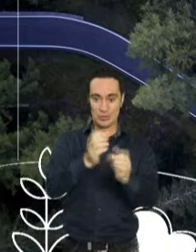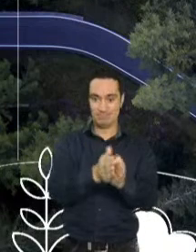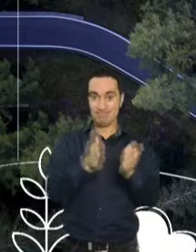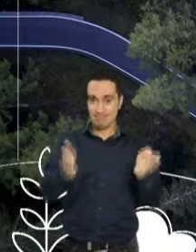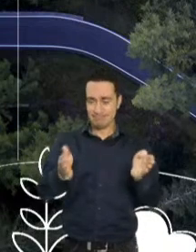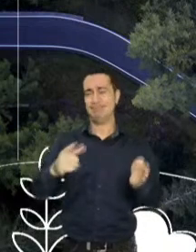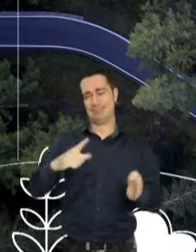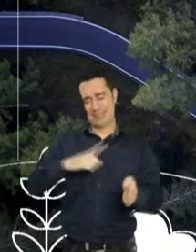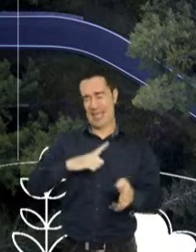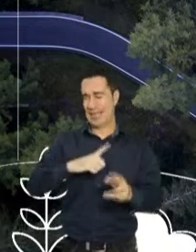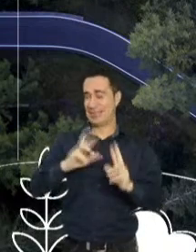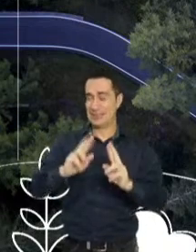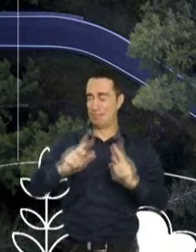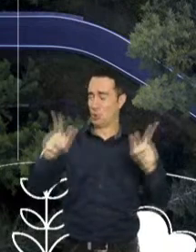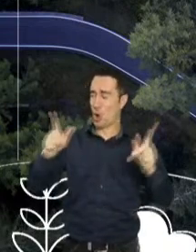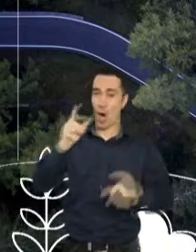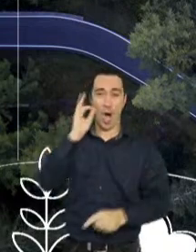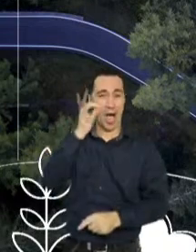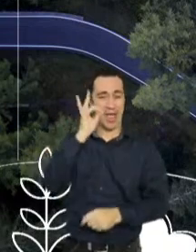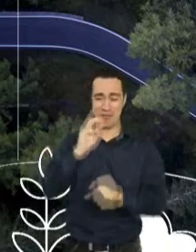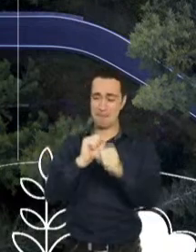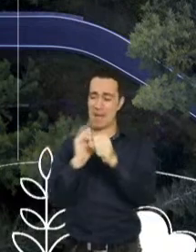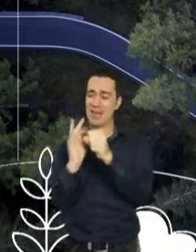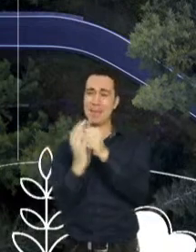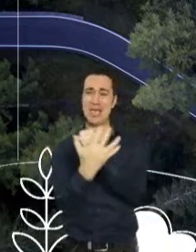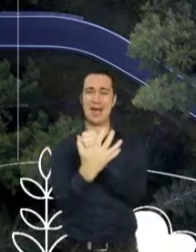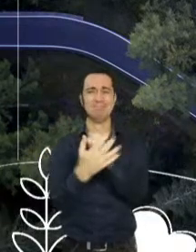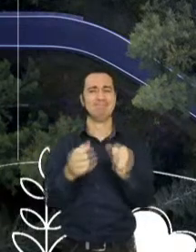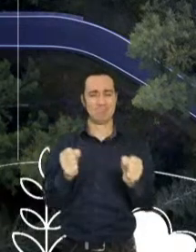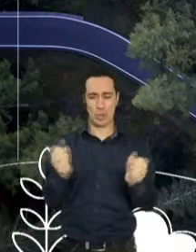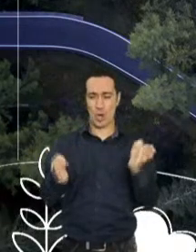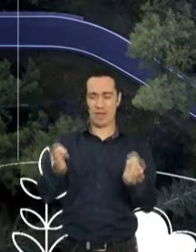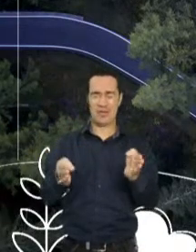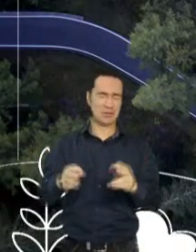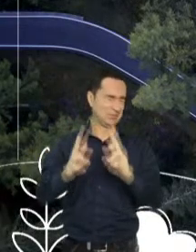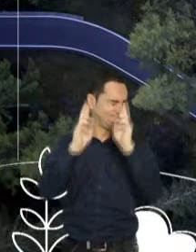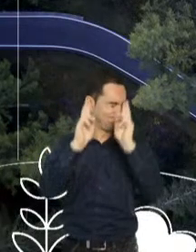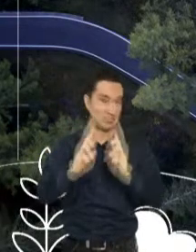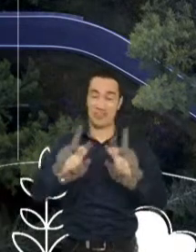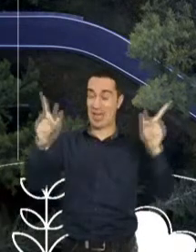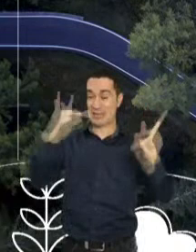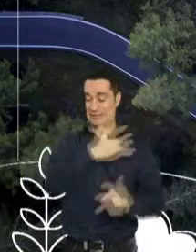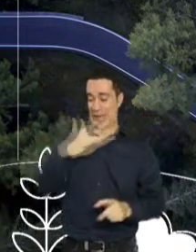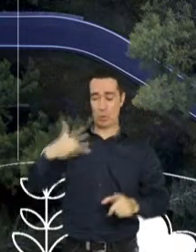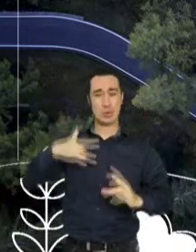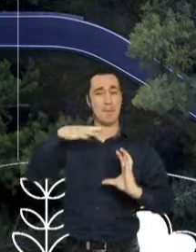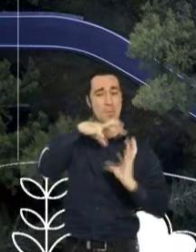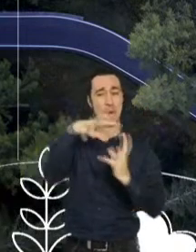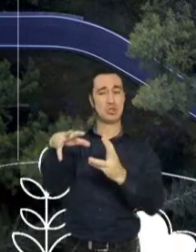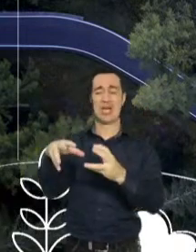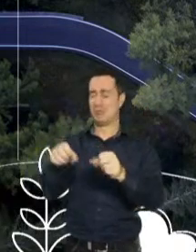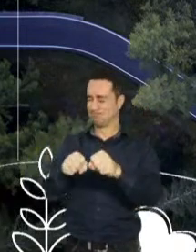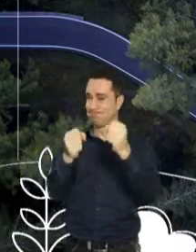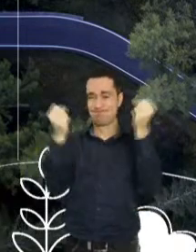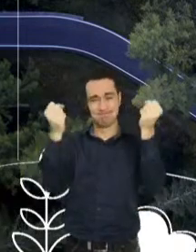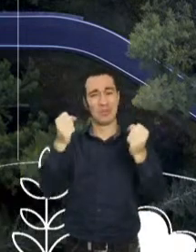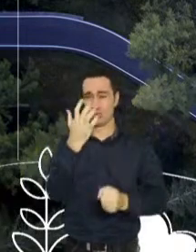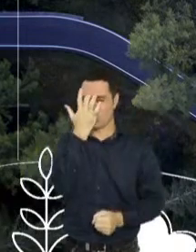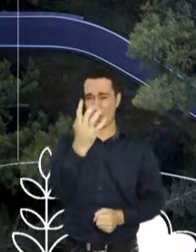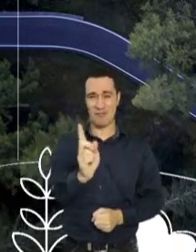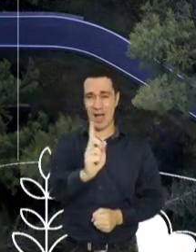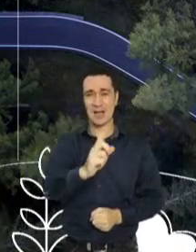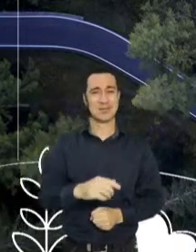por essa terrível pandemia, essa tragédia de saúde pública mundial, e ainda